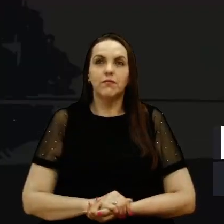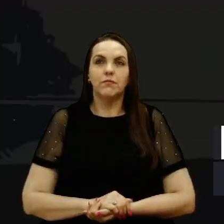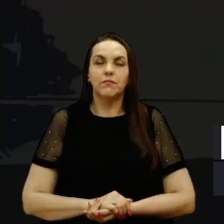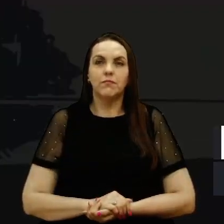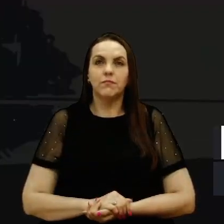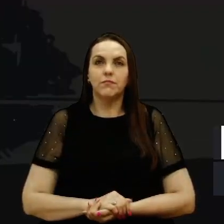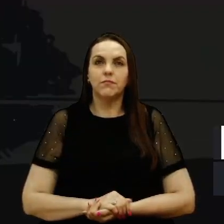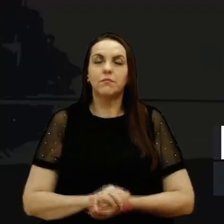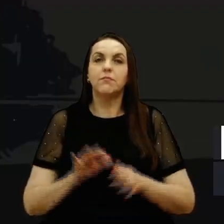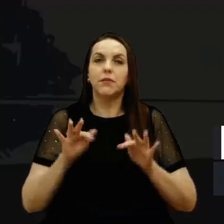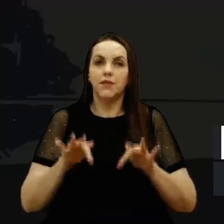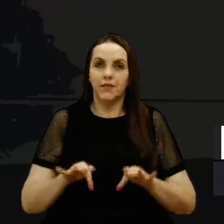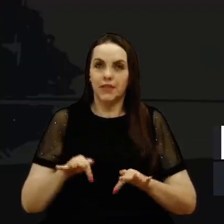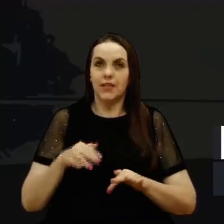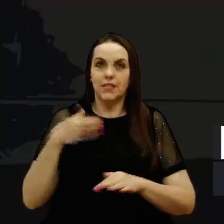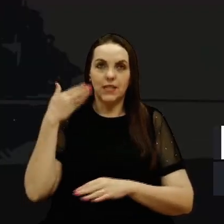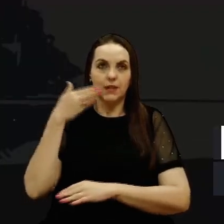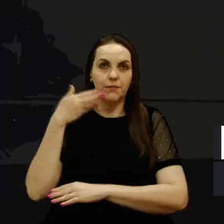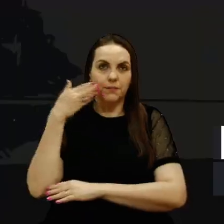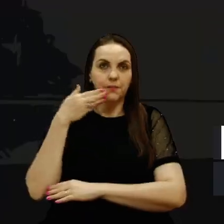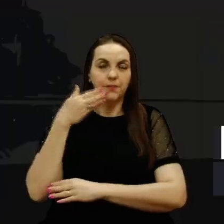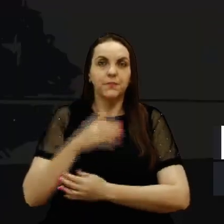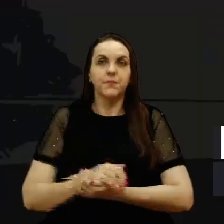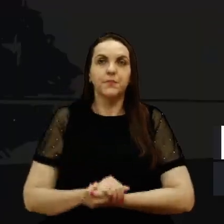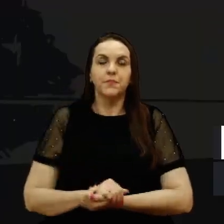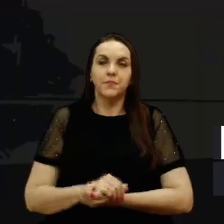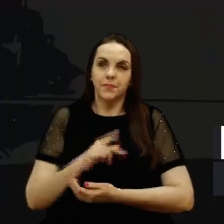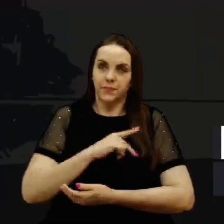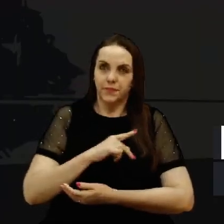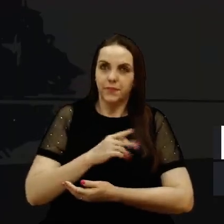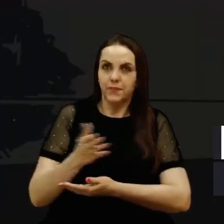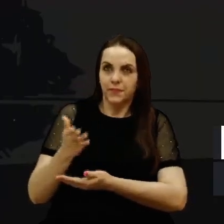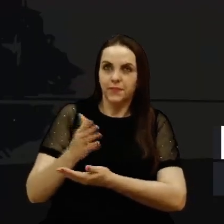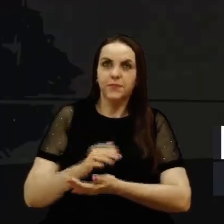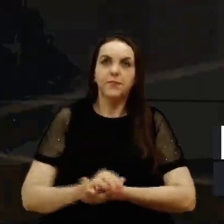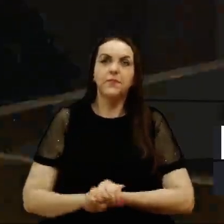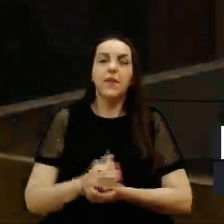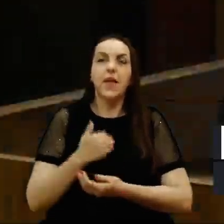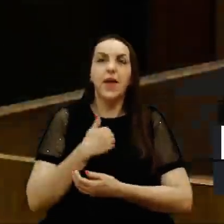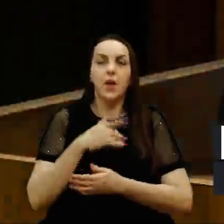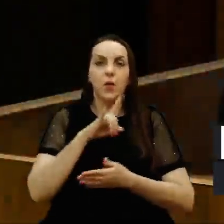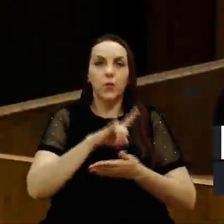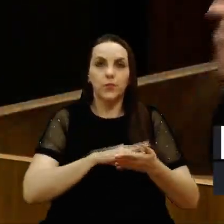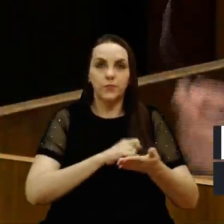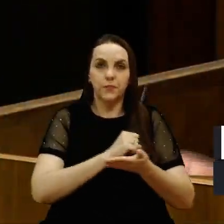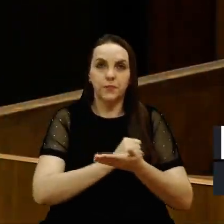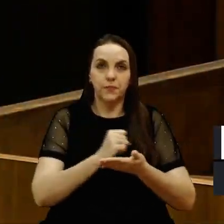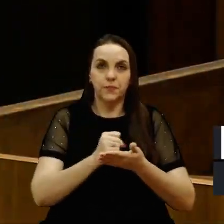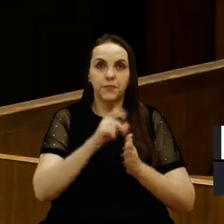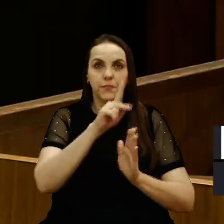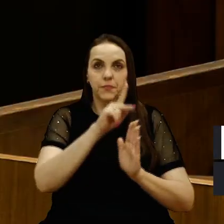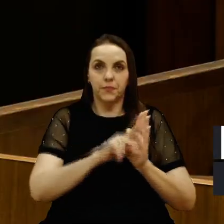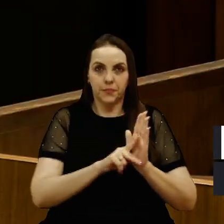para encerrar a minha fala, senhor presidente, eu protocolei um projeto